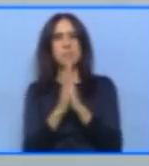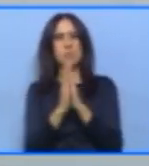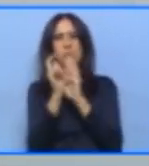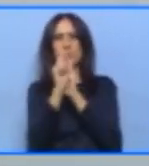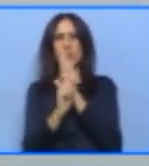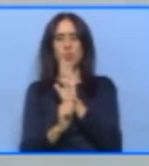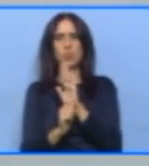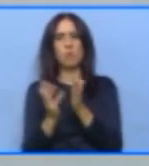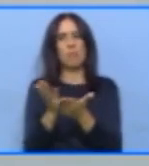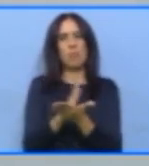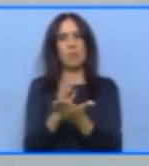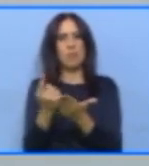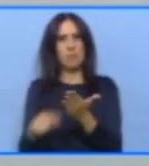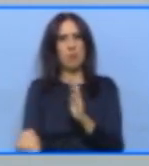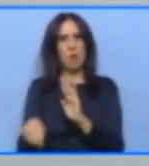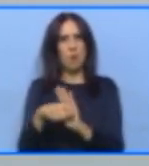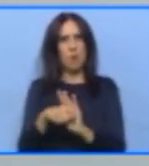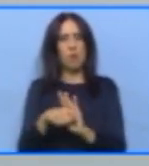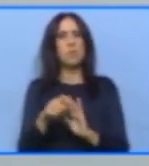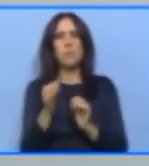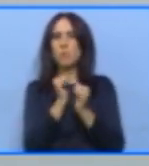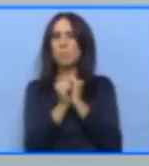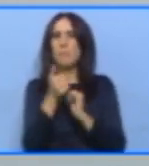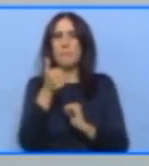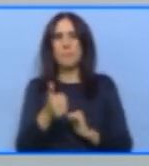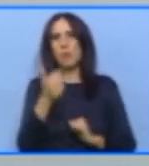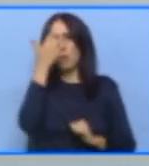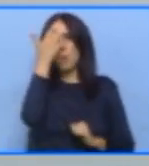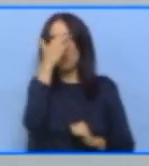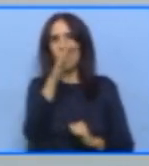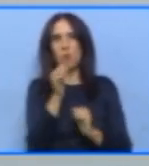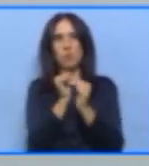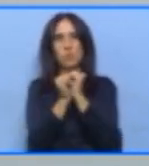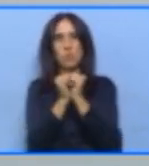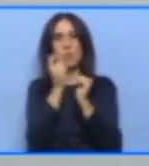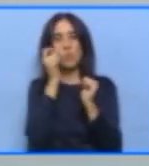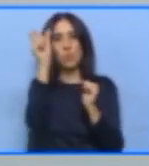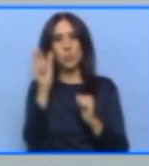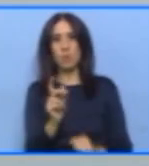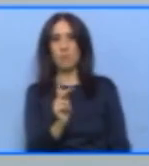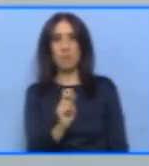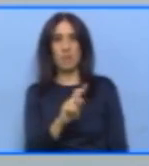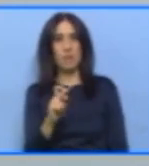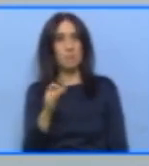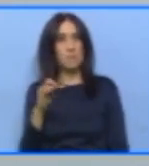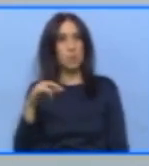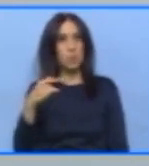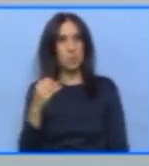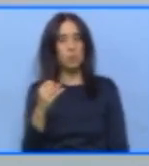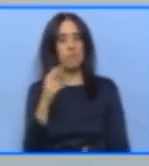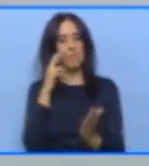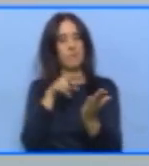ambiguidade e ataques. Está tudo bem documentado, quem quiser ir ver nos documentos do Vieira Pinto sobre o sentido,